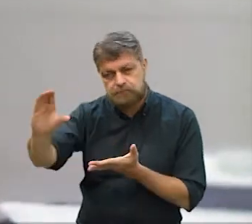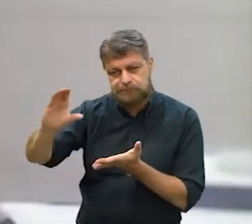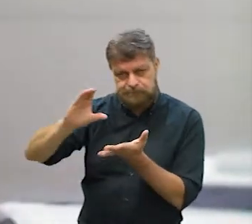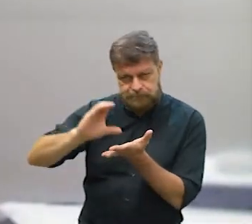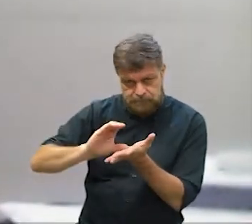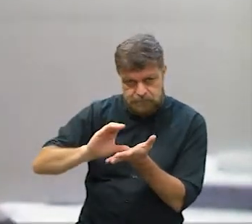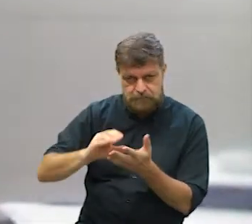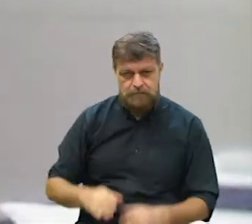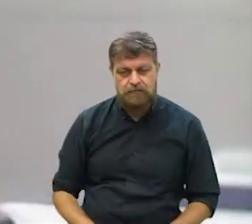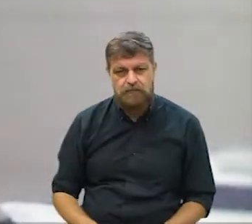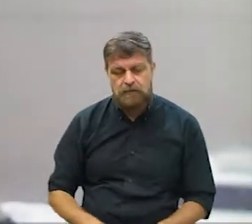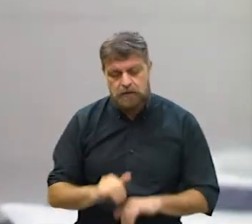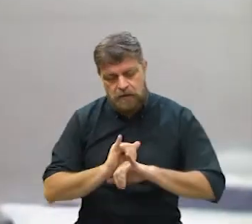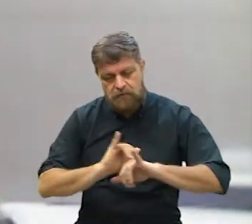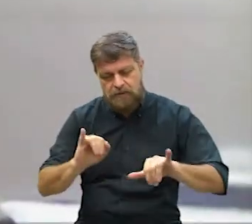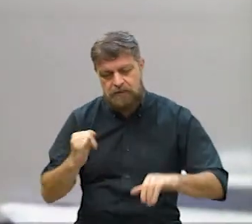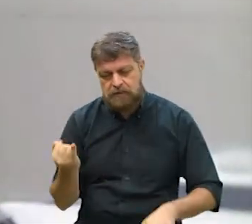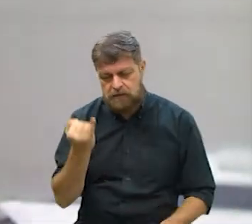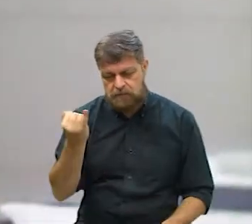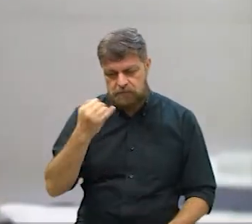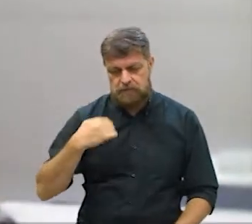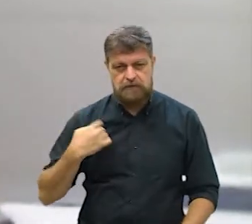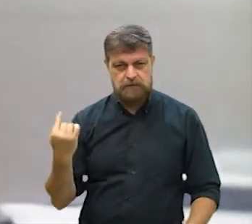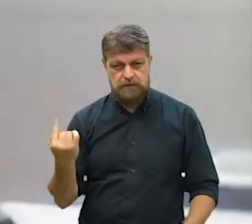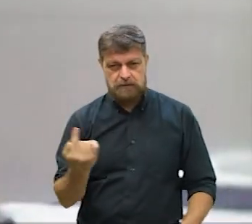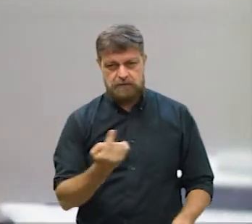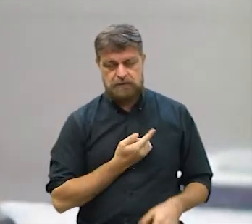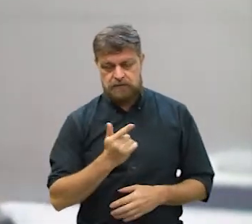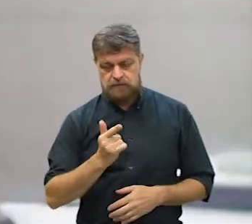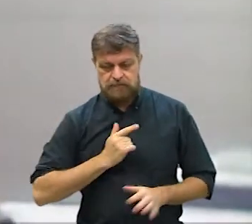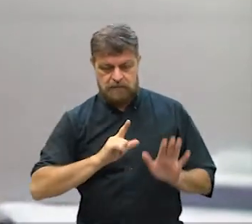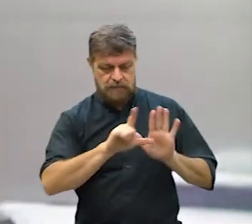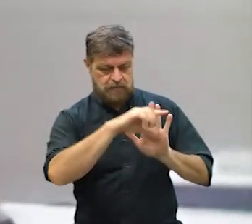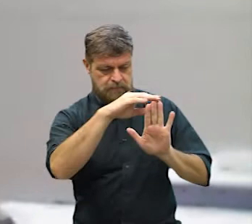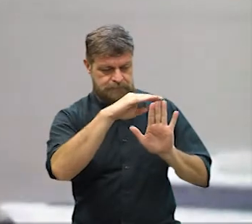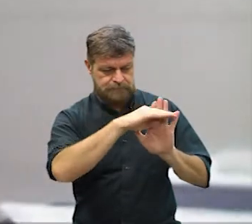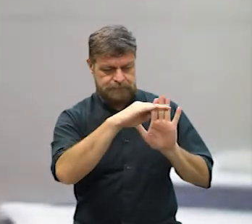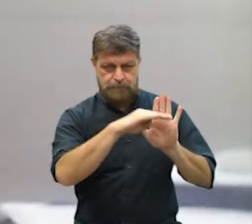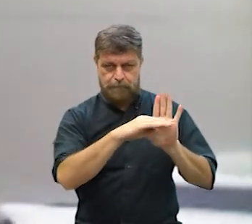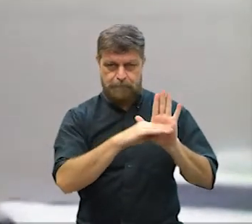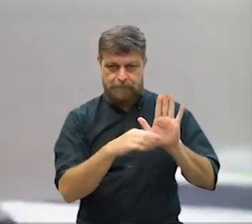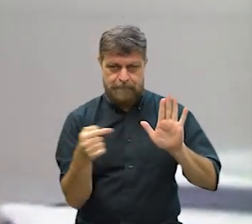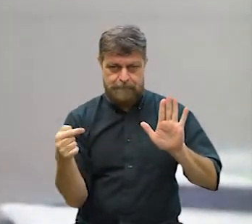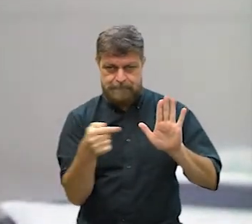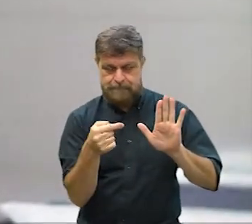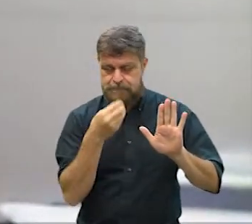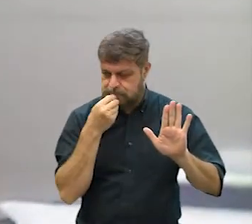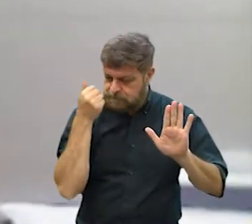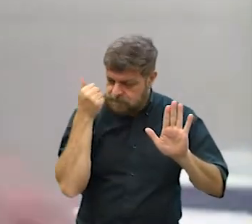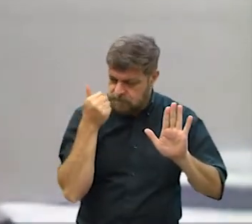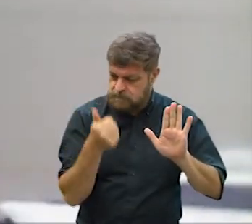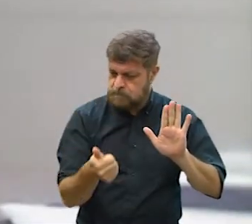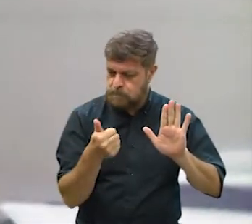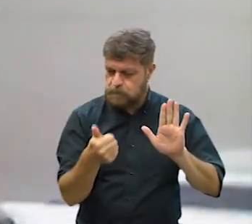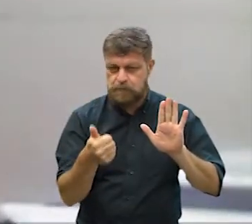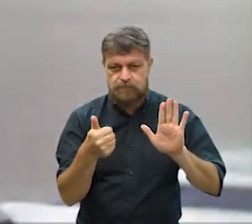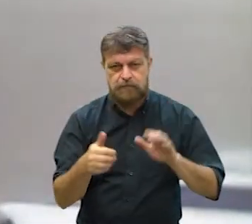que isso é importante, mas que se nós tivermos uma legislação que seja boa, que